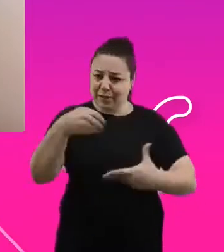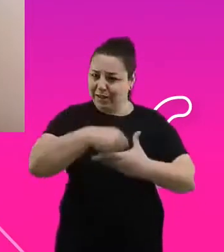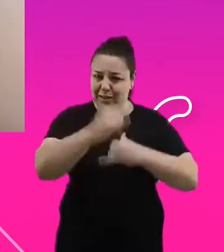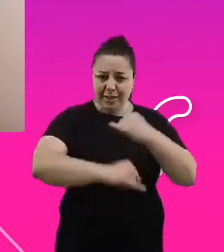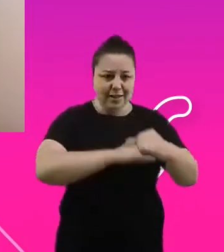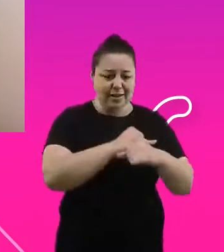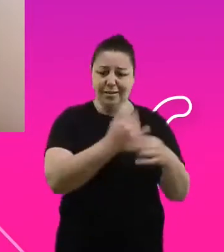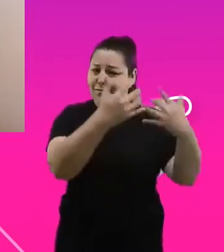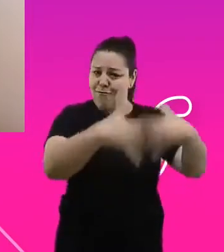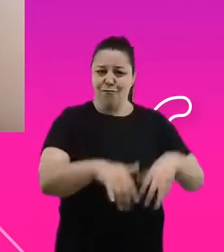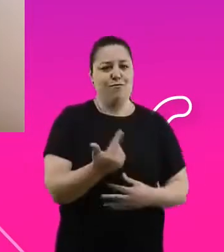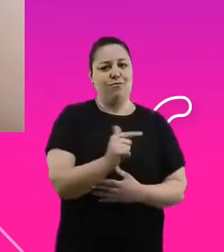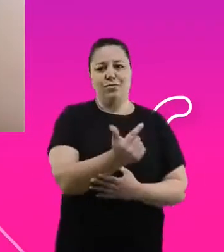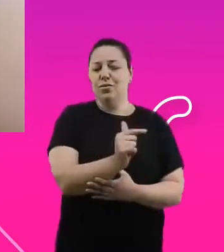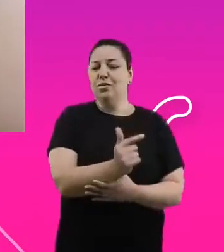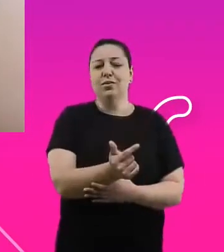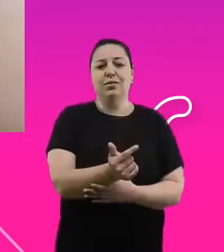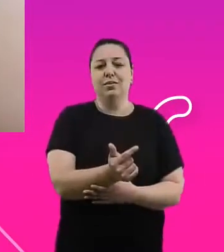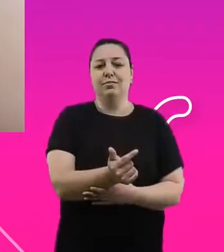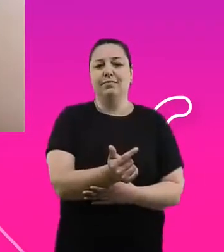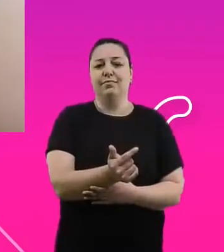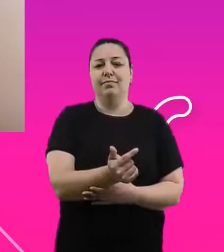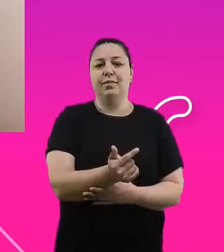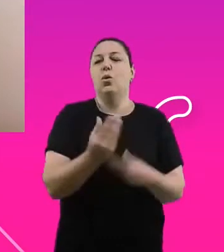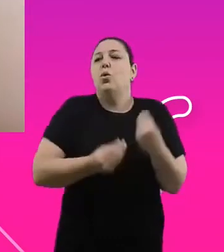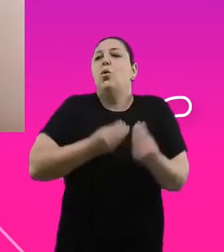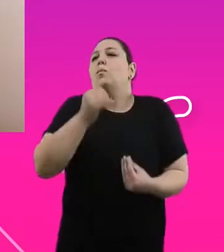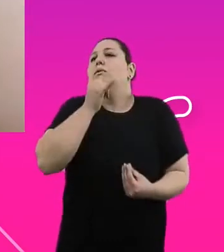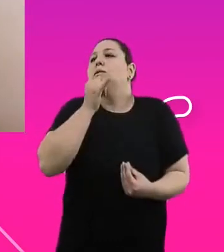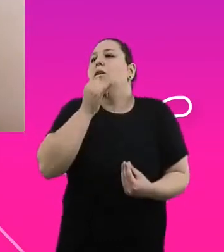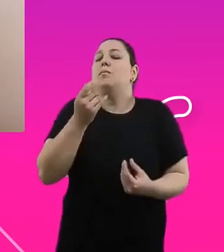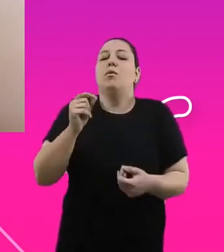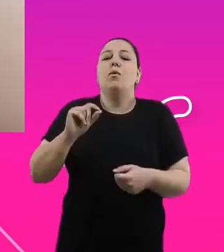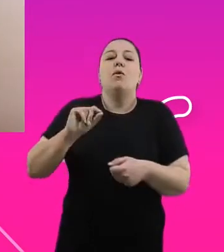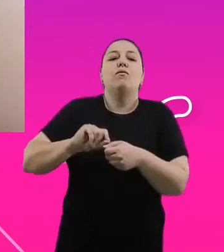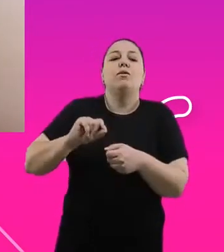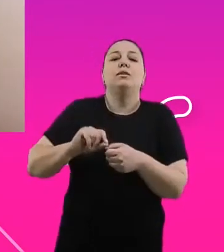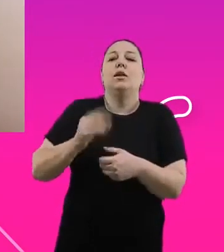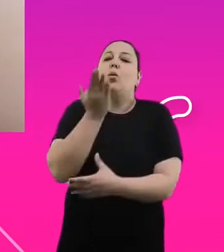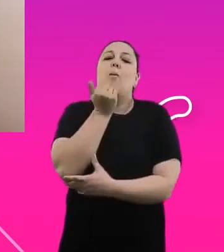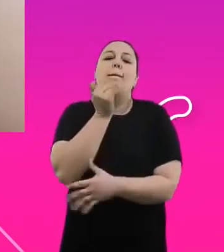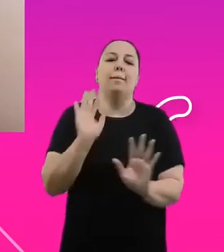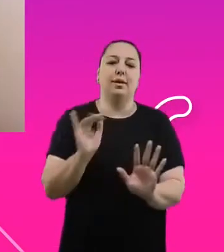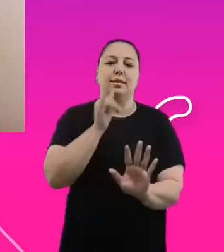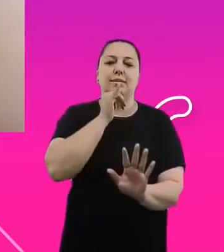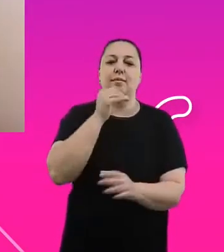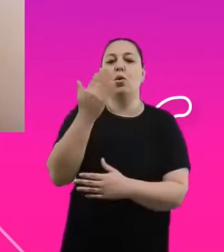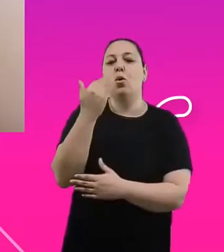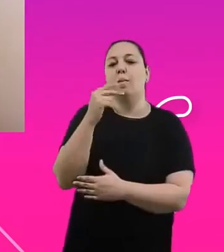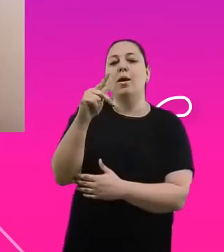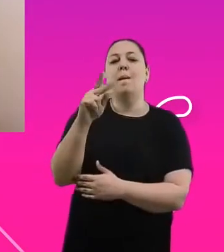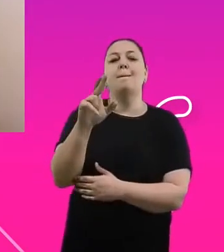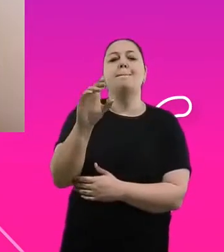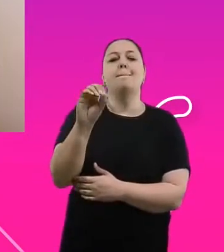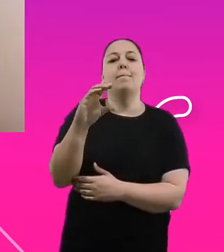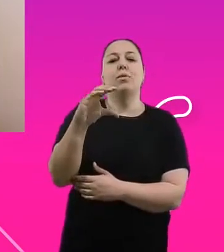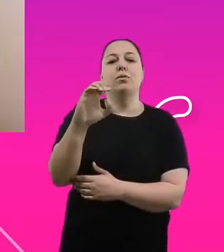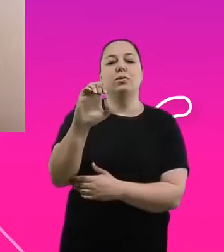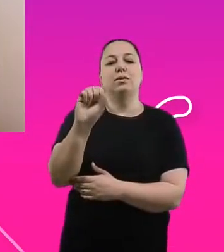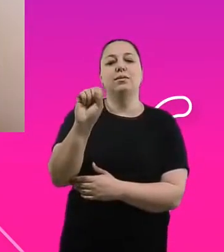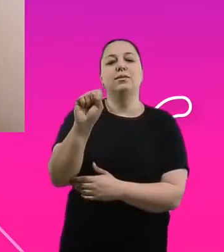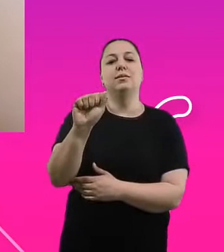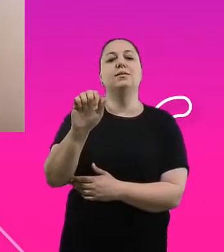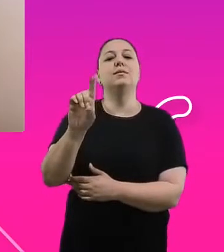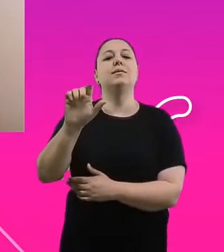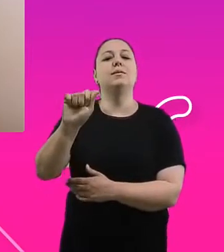Então, como é que a gente faz a comida processada, que é gostoso, que é legal comer, mas não comer em toda a refeição, né? Como é que a gente